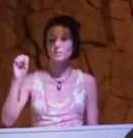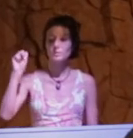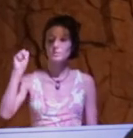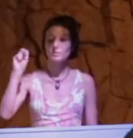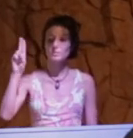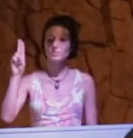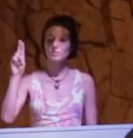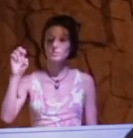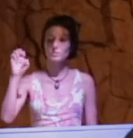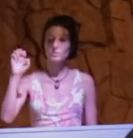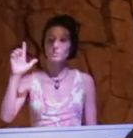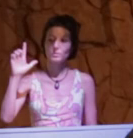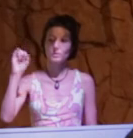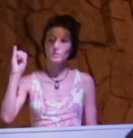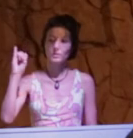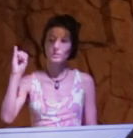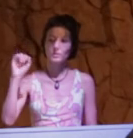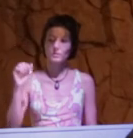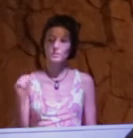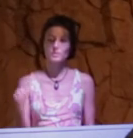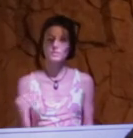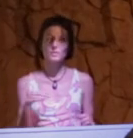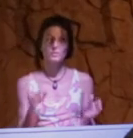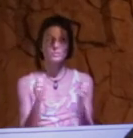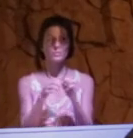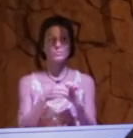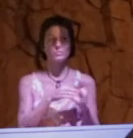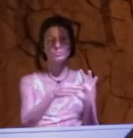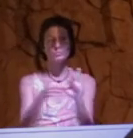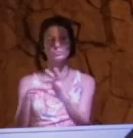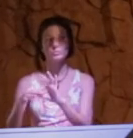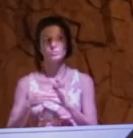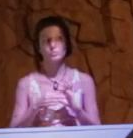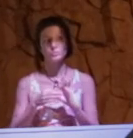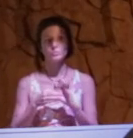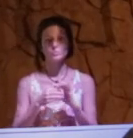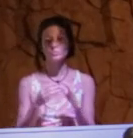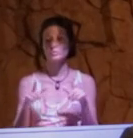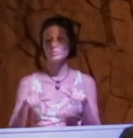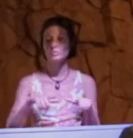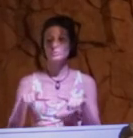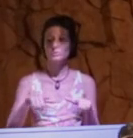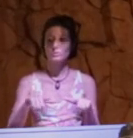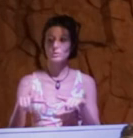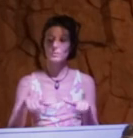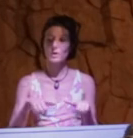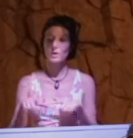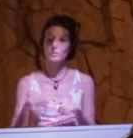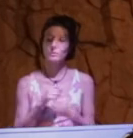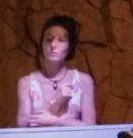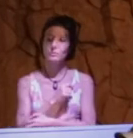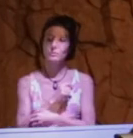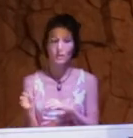sou com a autora desse livro, que era para ter sido lançado, me trazer, e não conseguimos. Né. O livro de minha autoria